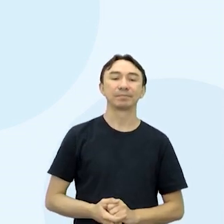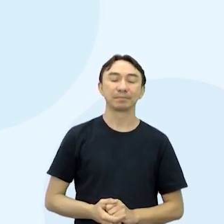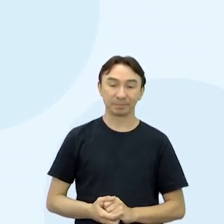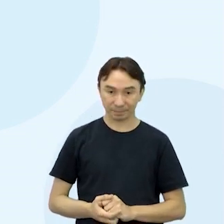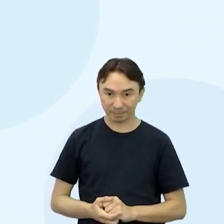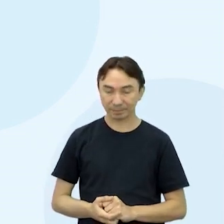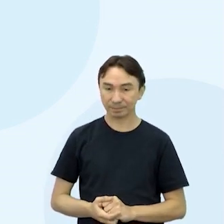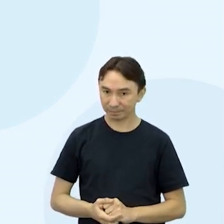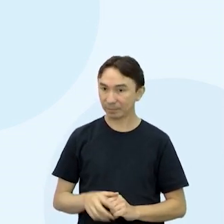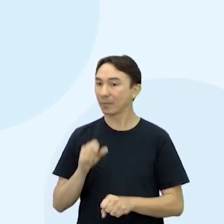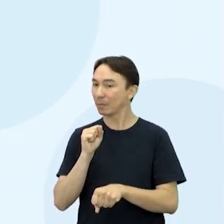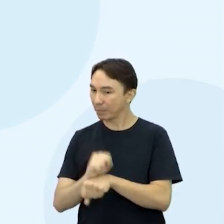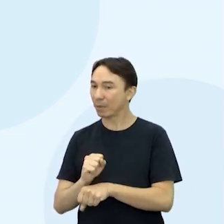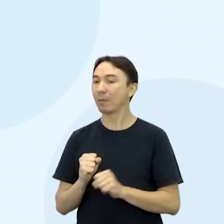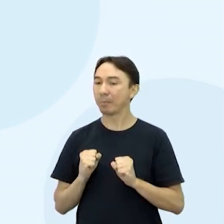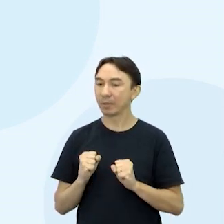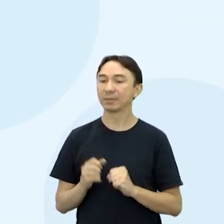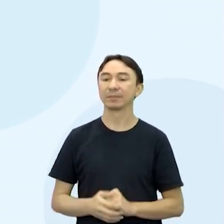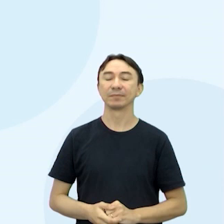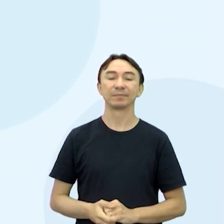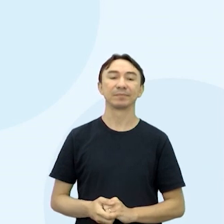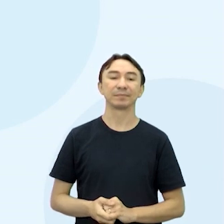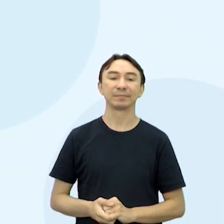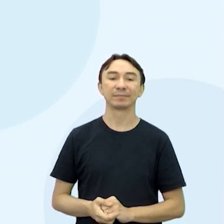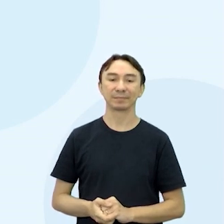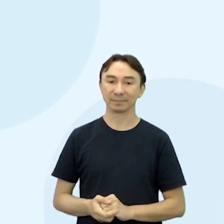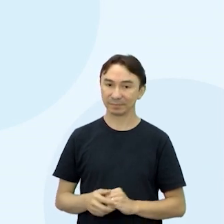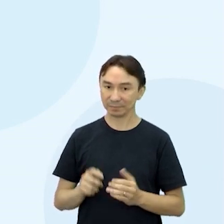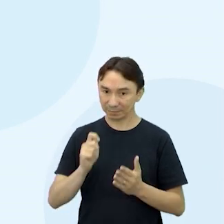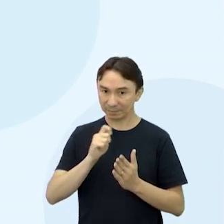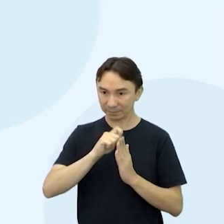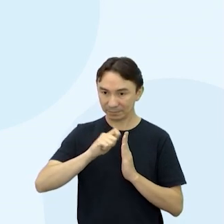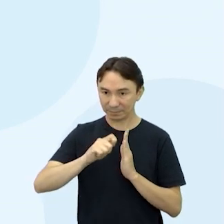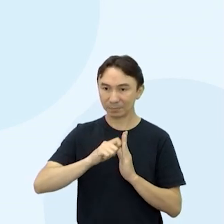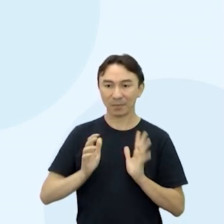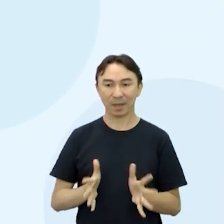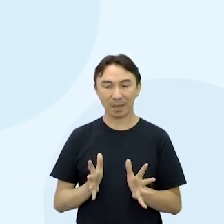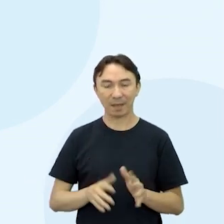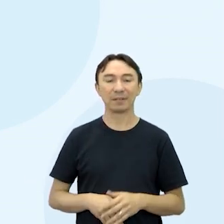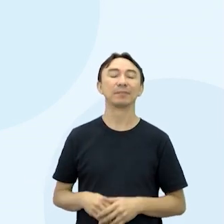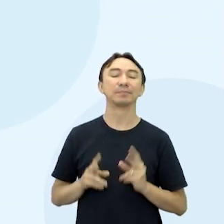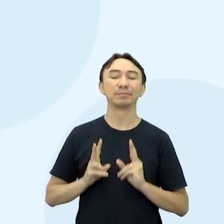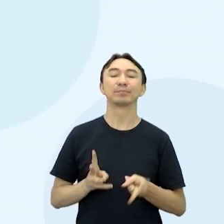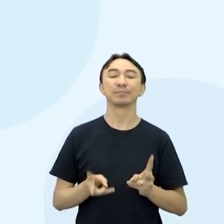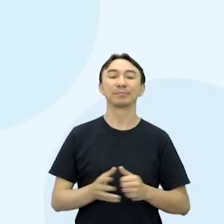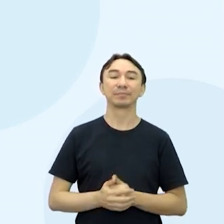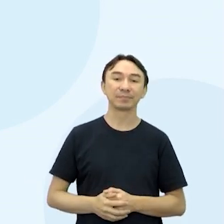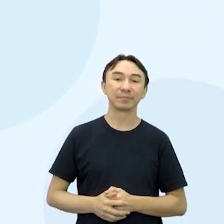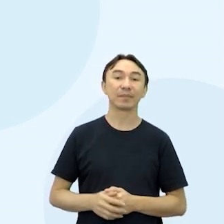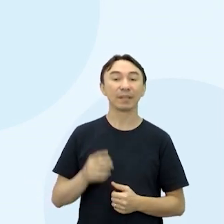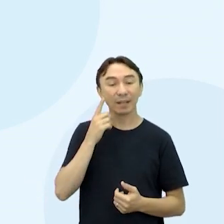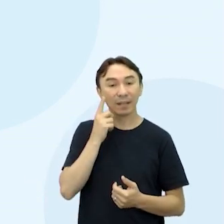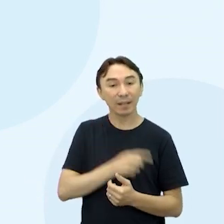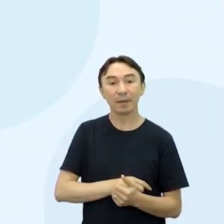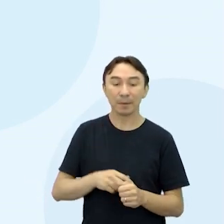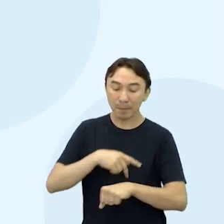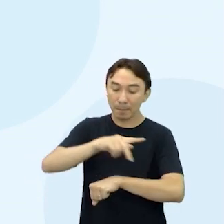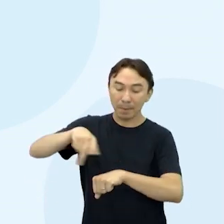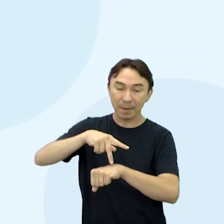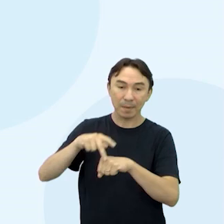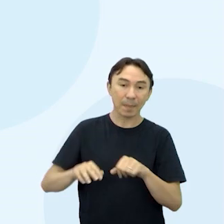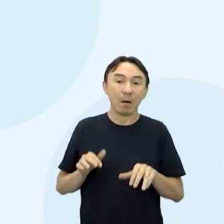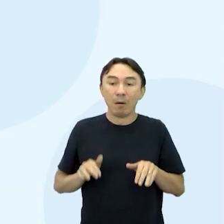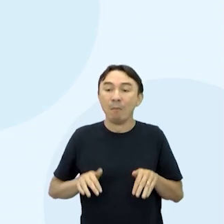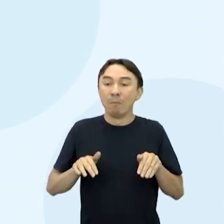Anotou? Dá uma pausa. Anotou? Seguimos adiante. Jornais da Austrália. Oh, na Austrália